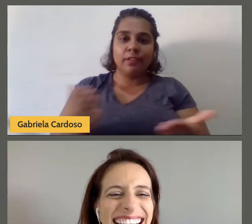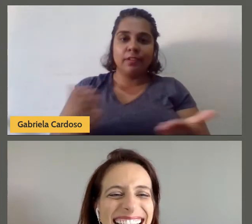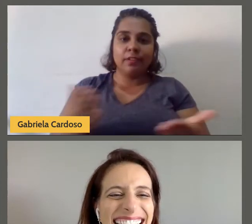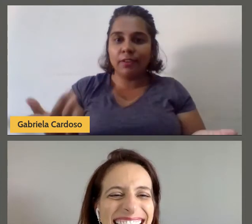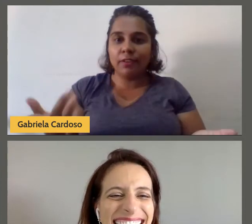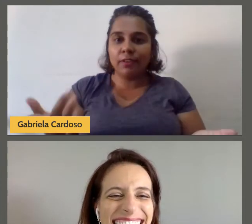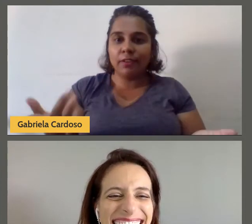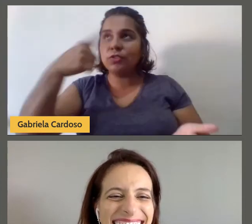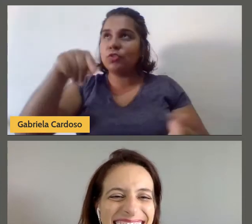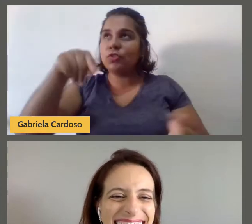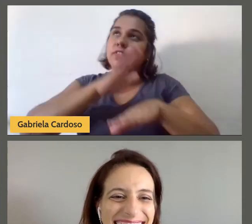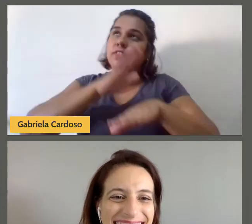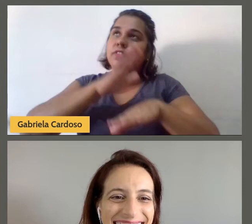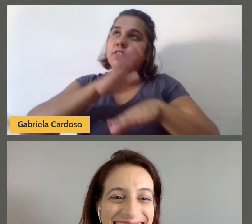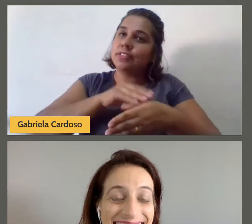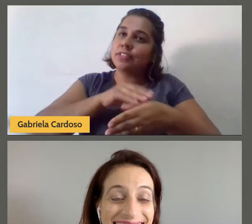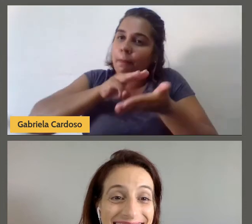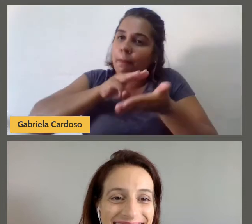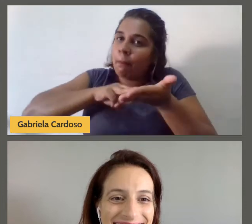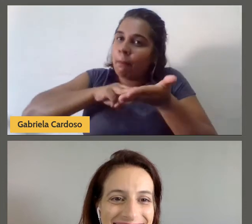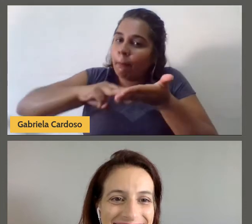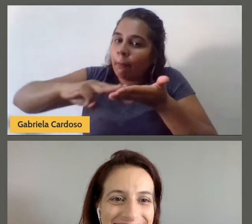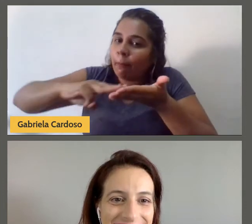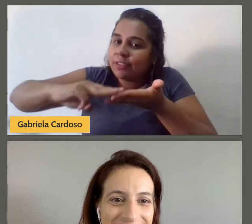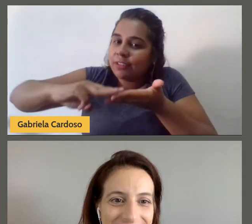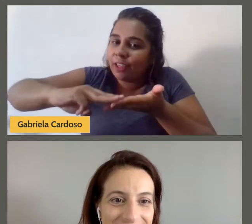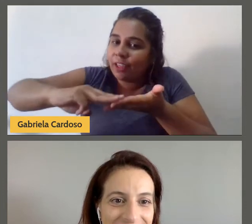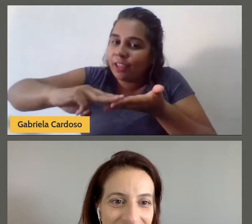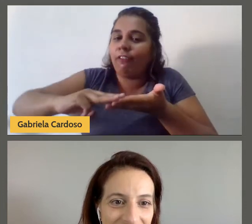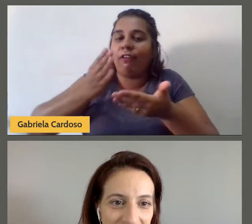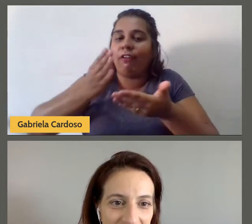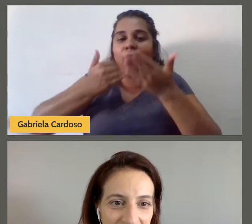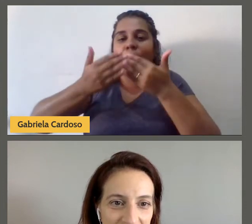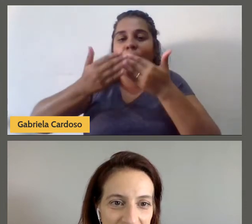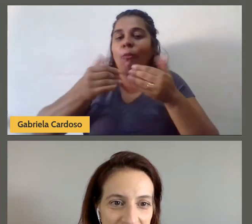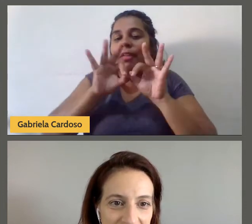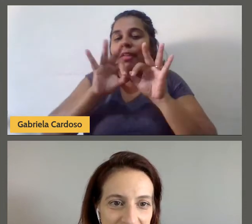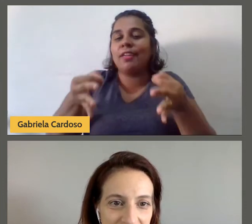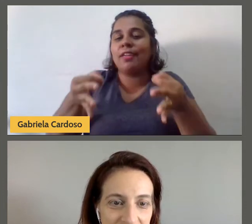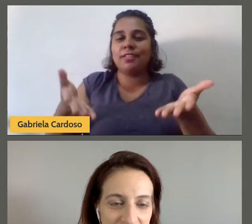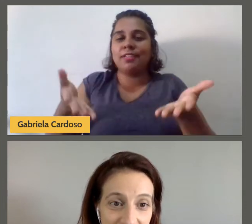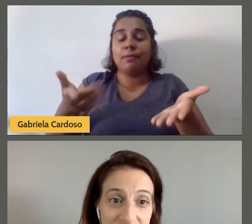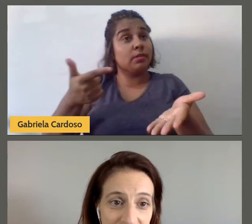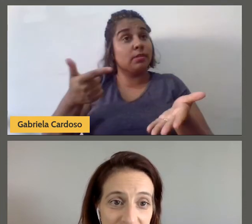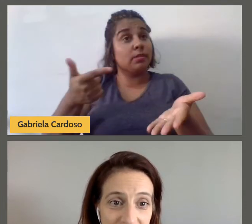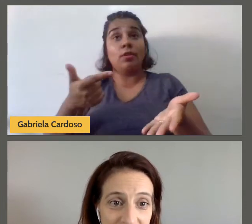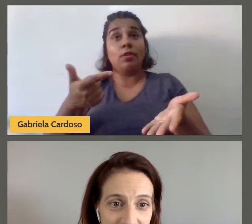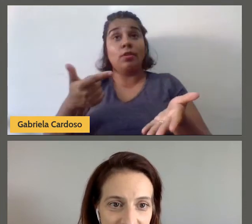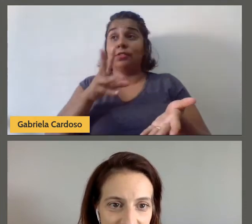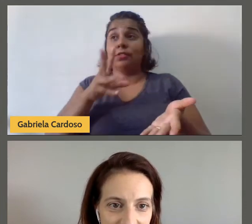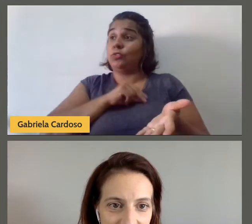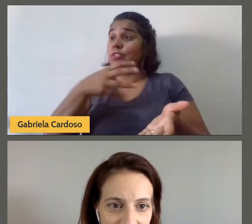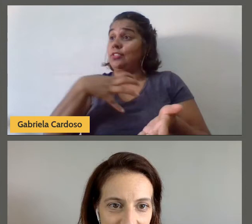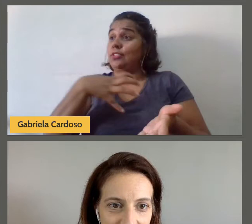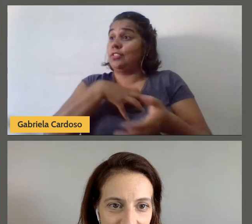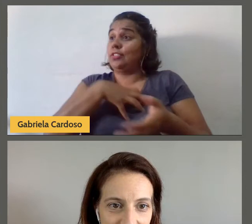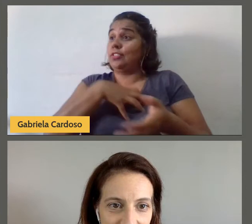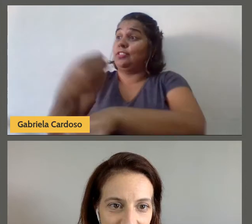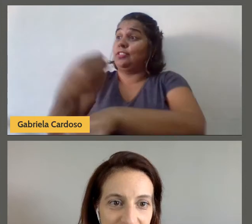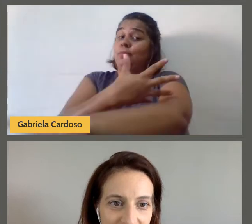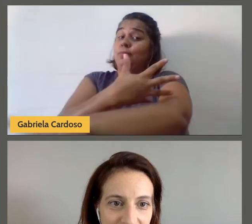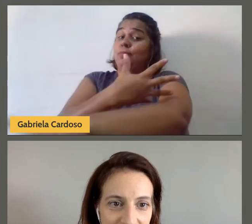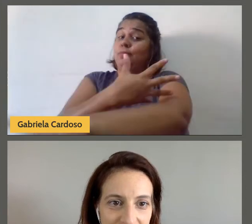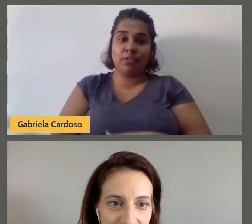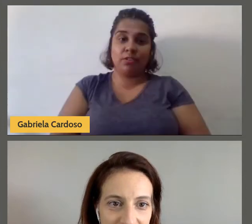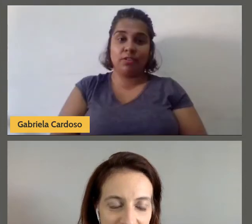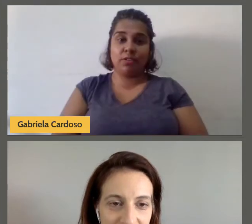comidinha de casa, né? Imagina, poxa, que bacana, eu tô assim até um pouquinho emocionada, porque Eu não sei porque, eu sou imigrante, né? Eu moro há